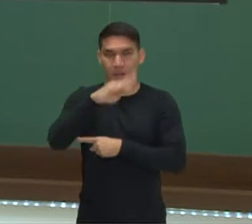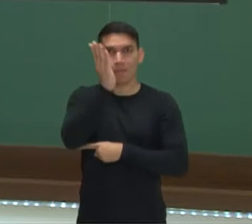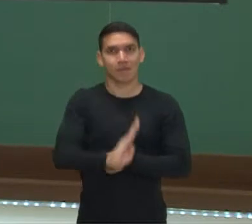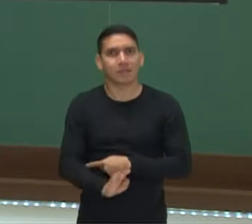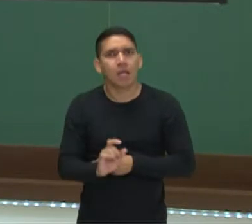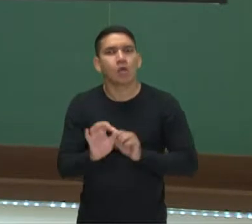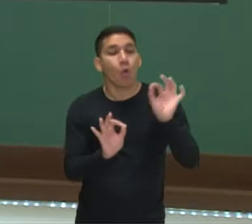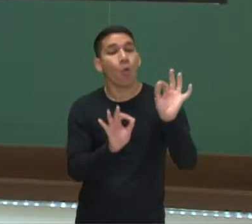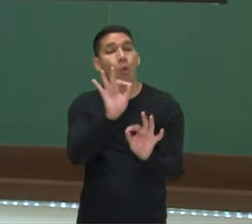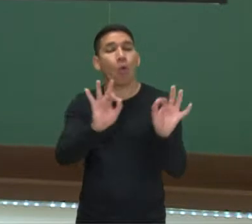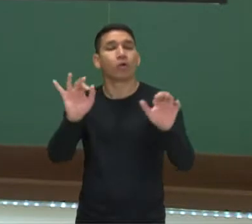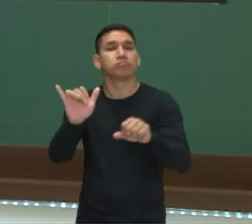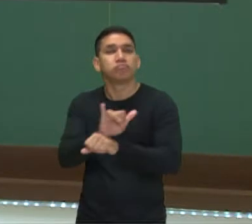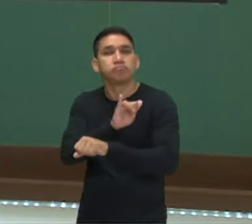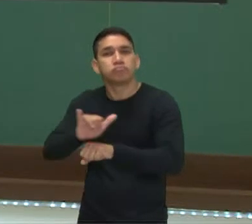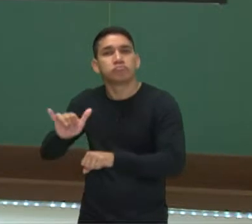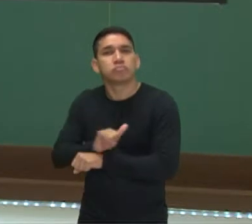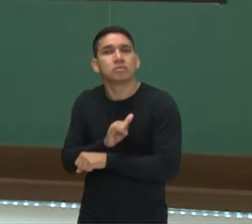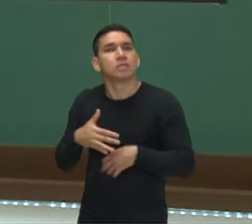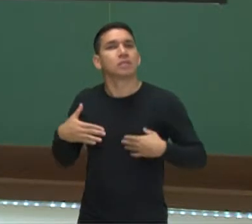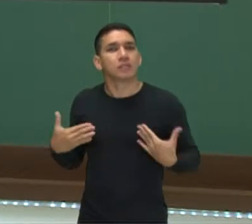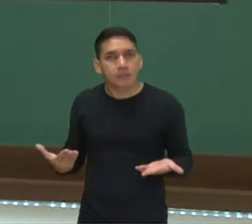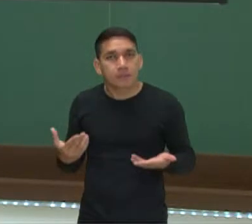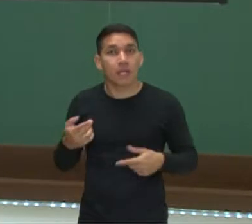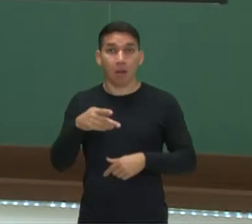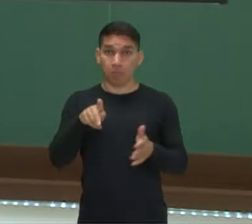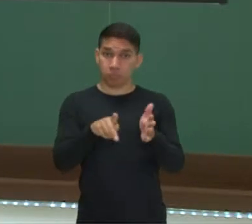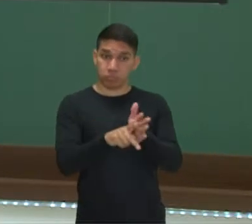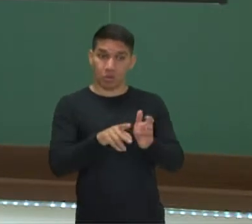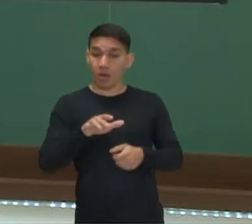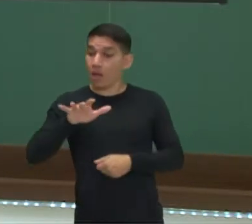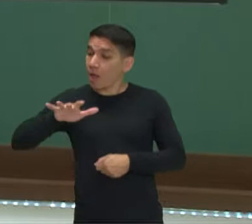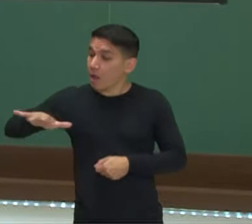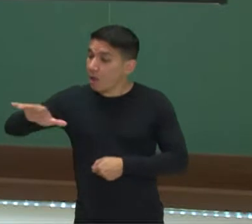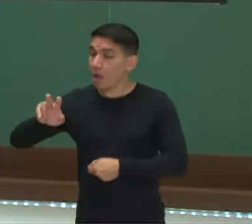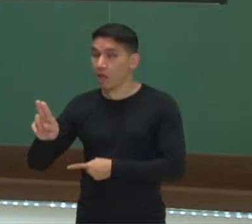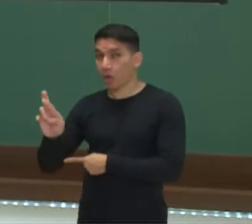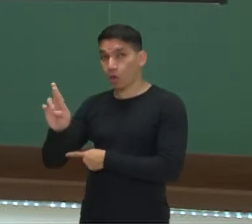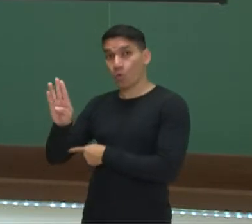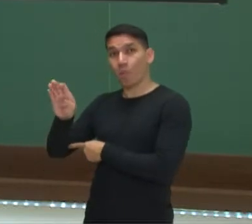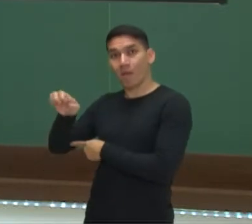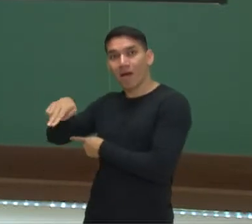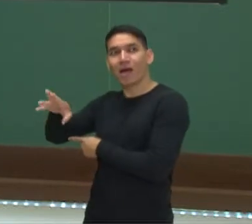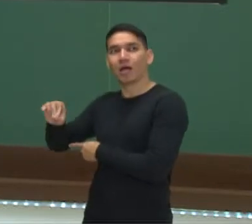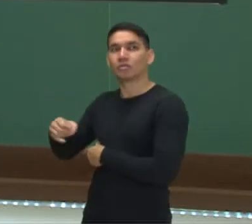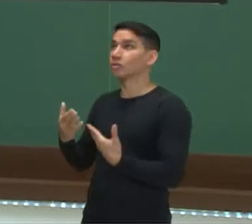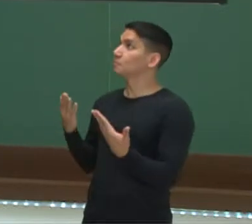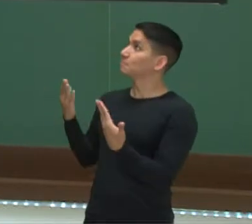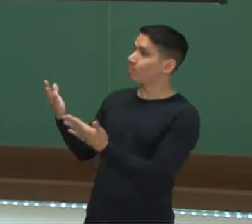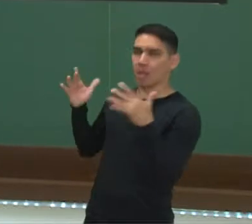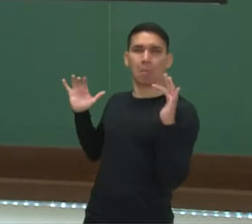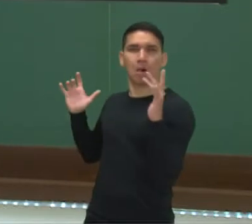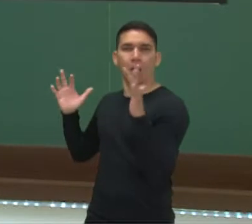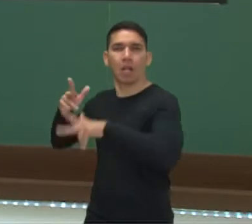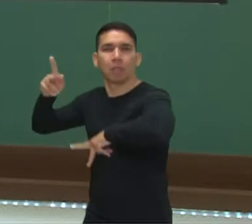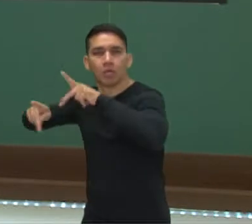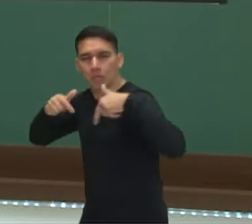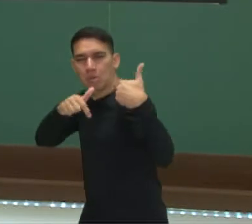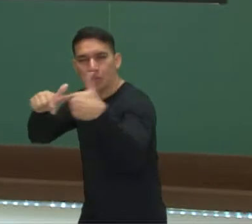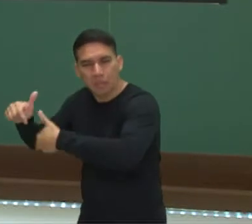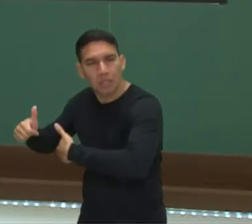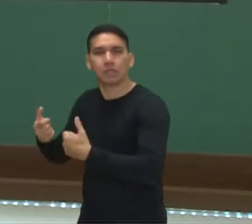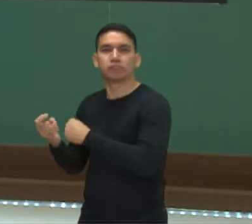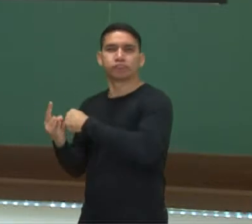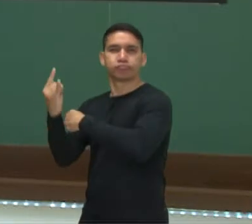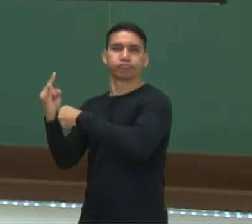está organizado. Então, o espaço urbano, as cidades brasileiras com essa grande concentração de atividades.